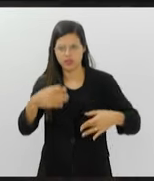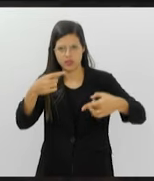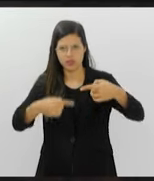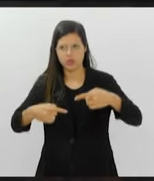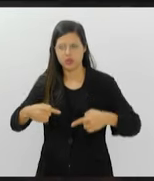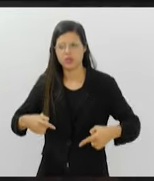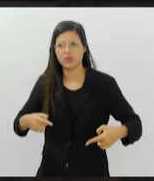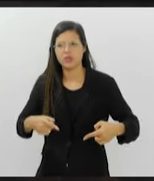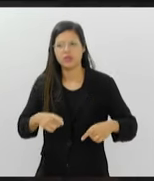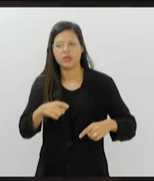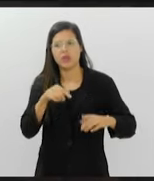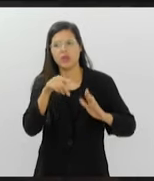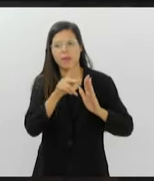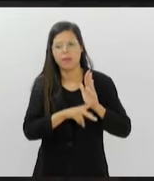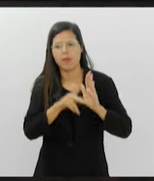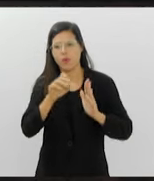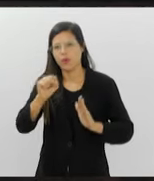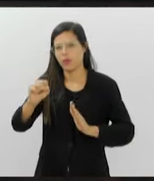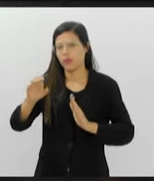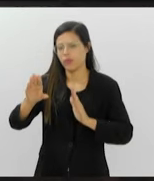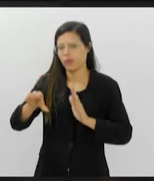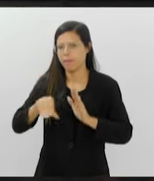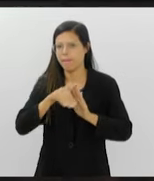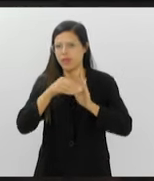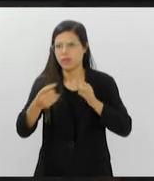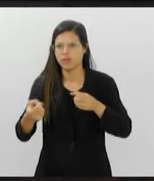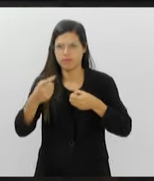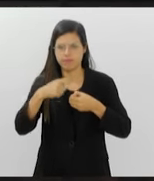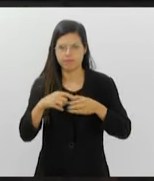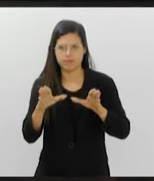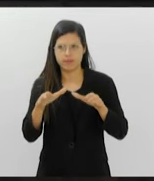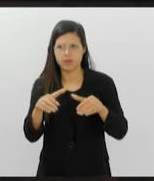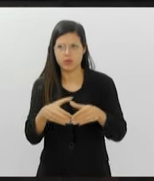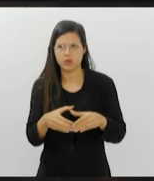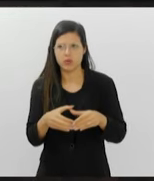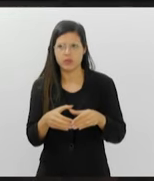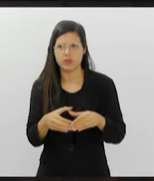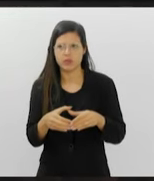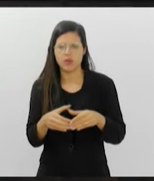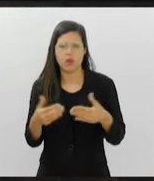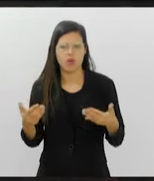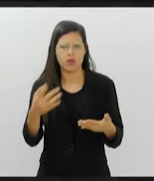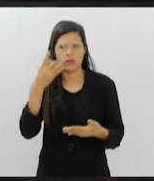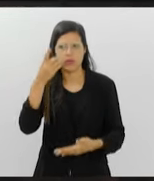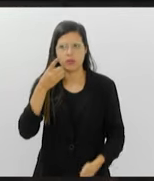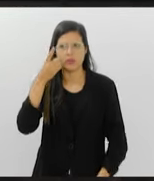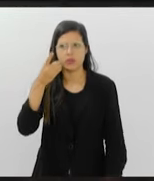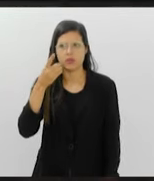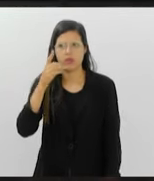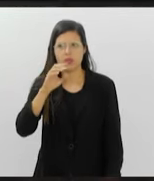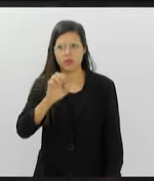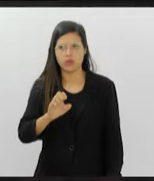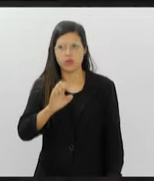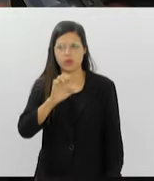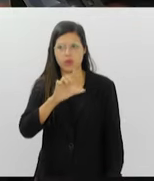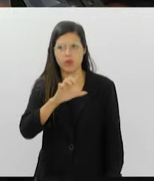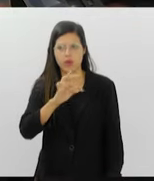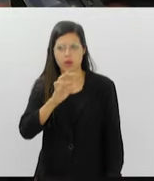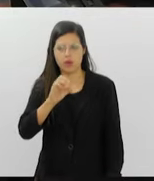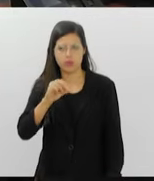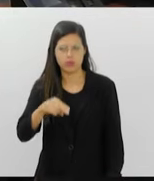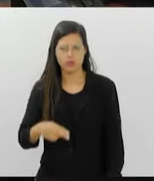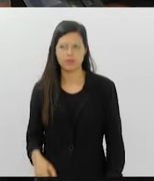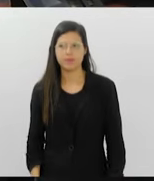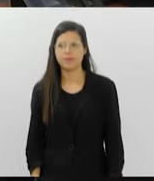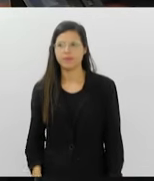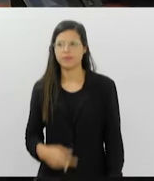A presente proposta recebeu 8 emendas e retorna às comissões. Pela ordem, deputado Elton Cristo.